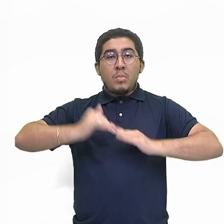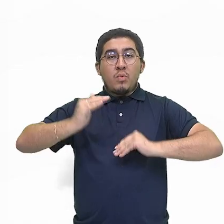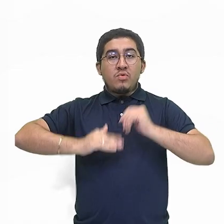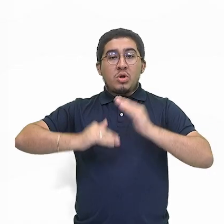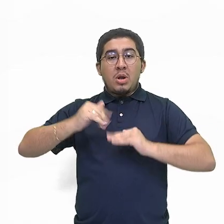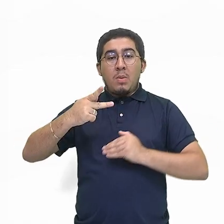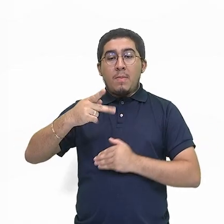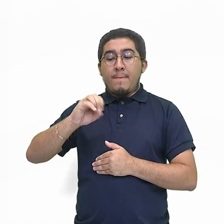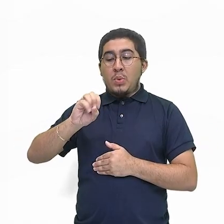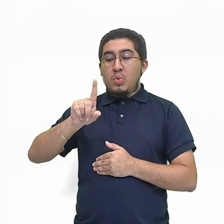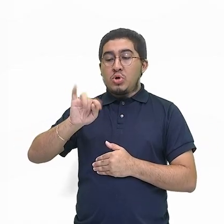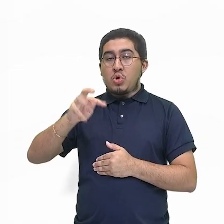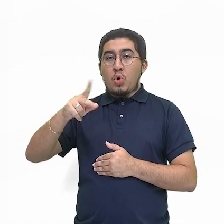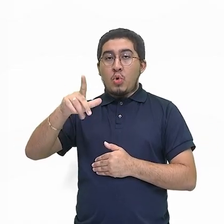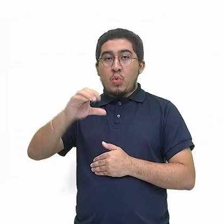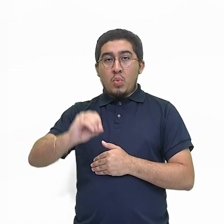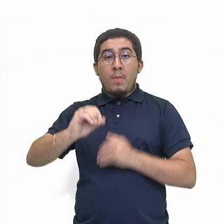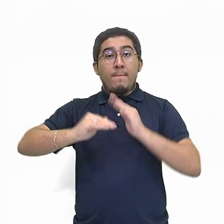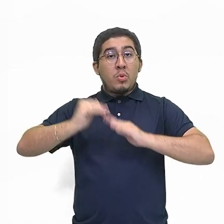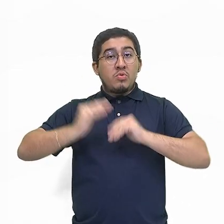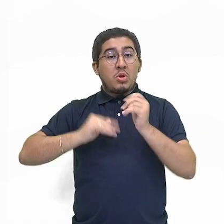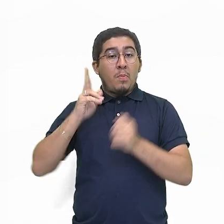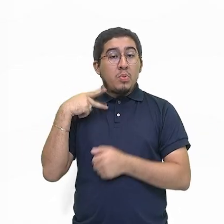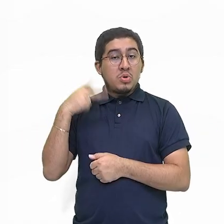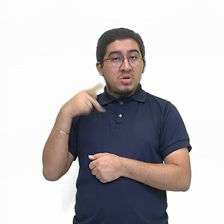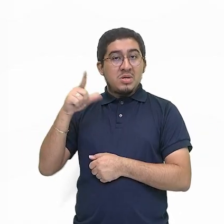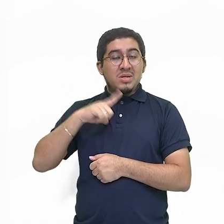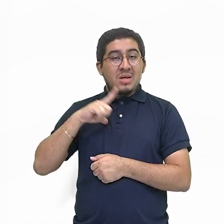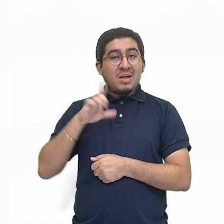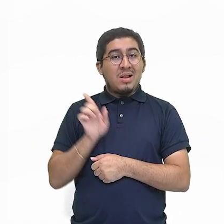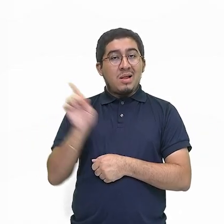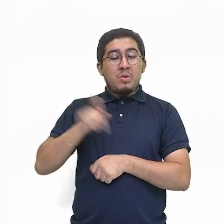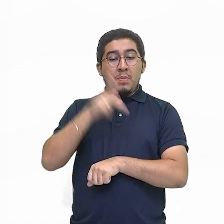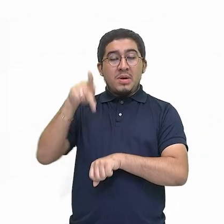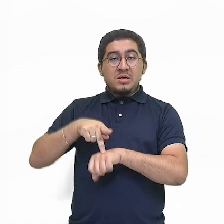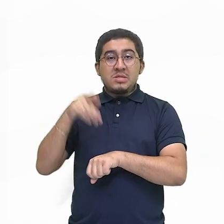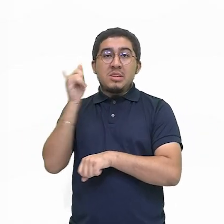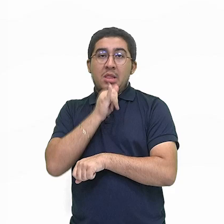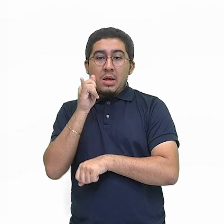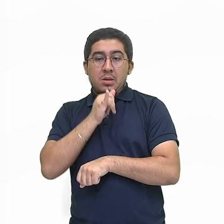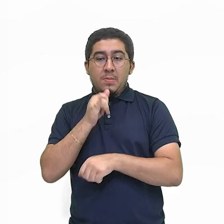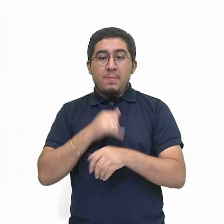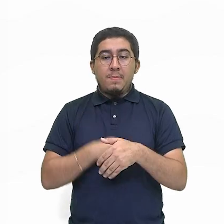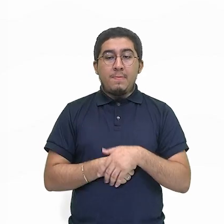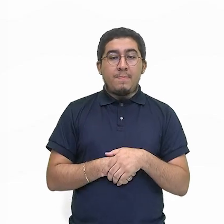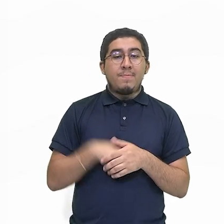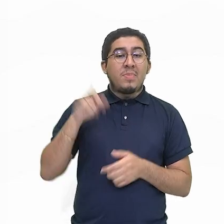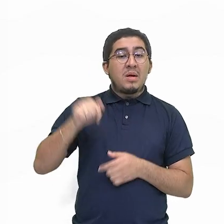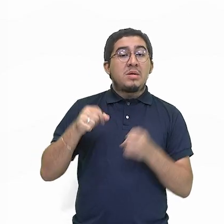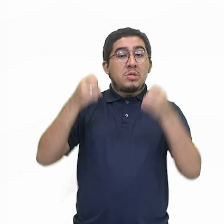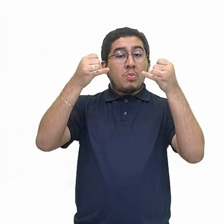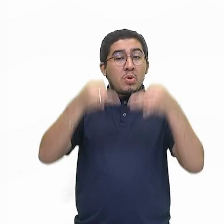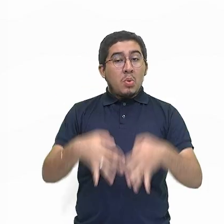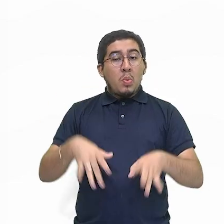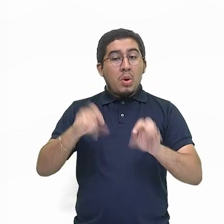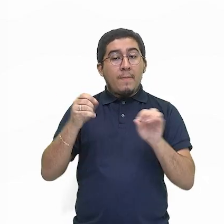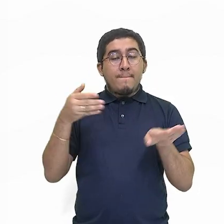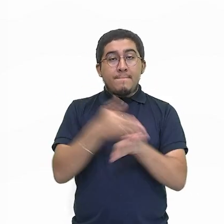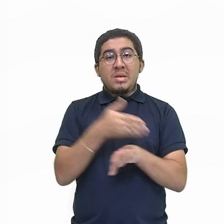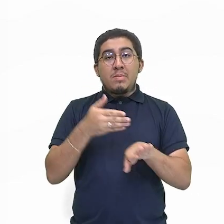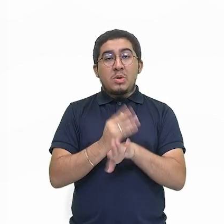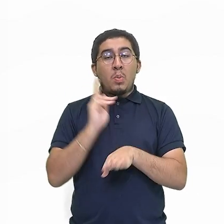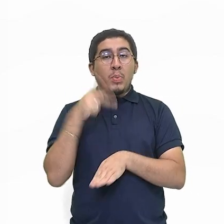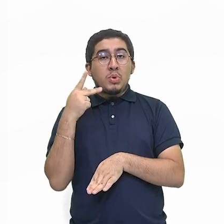com política, que é o italiano Giacomo Sani. Para ele classifica essa participação política